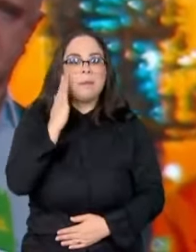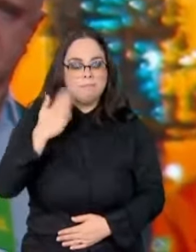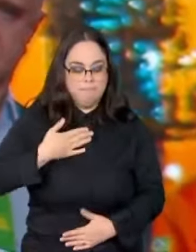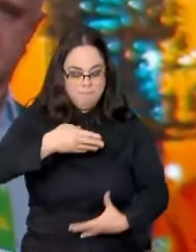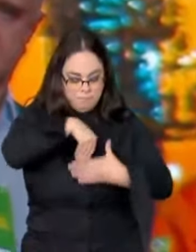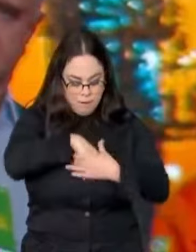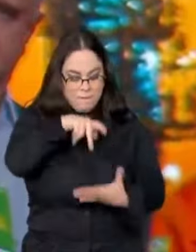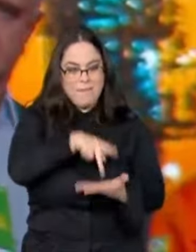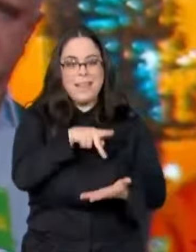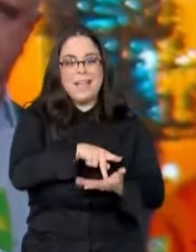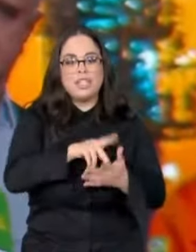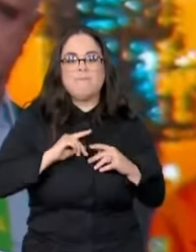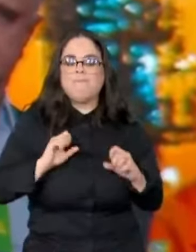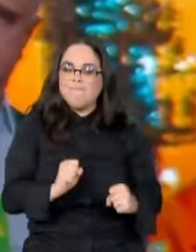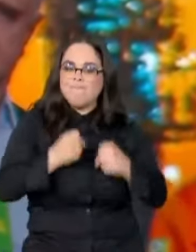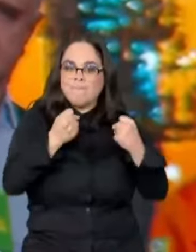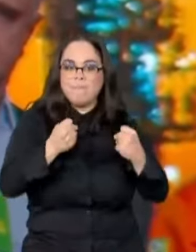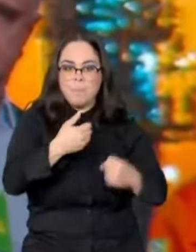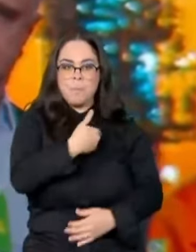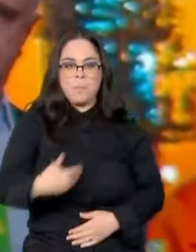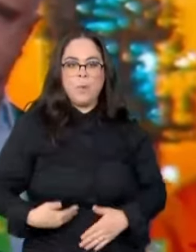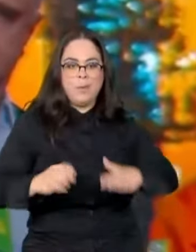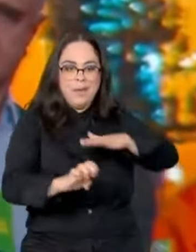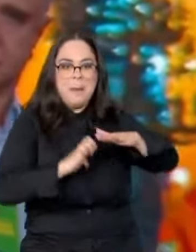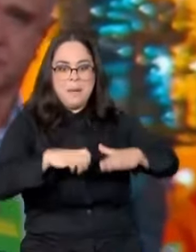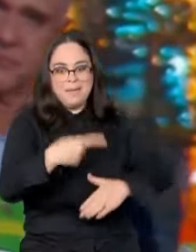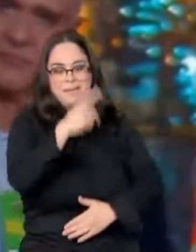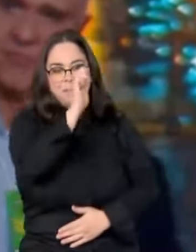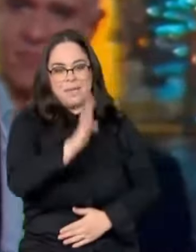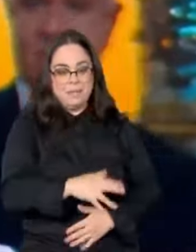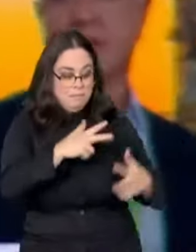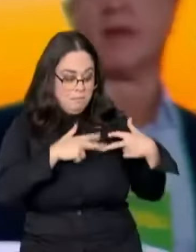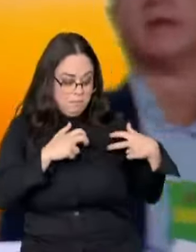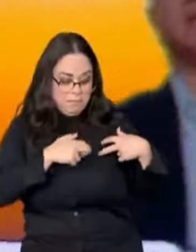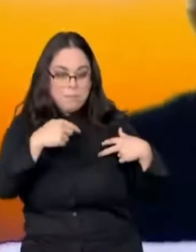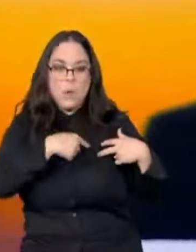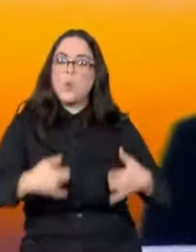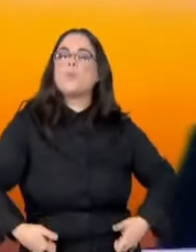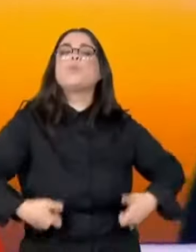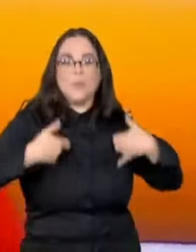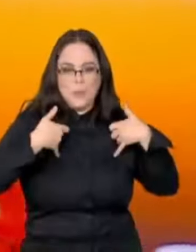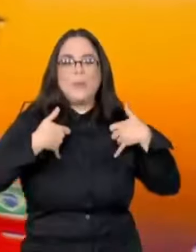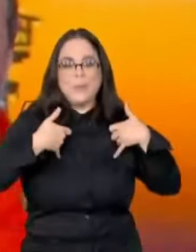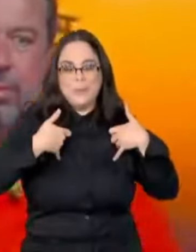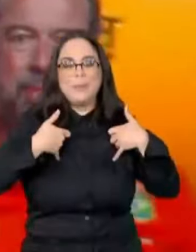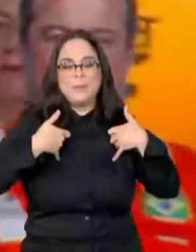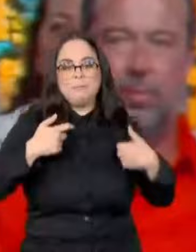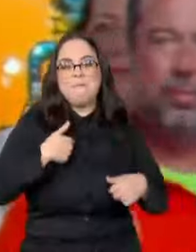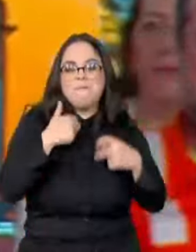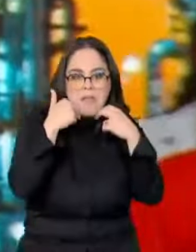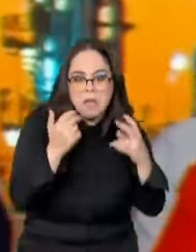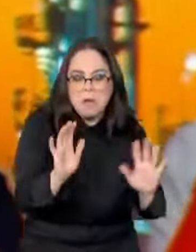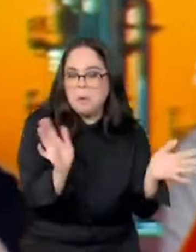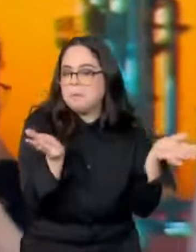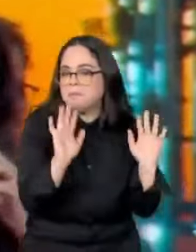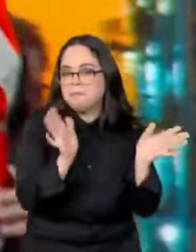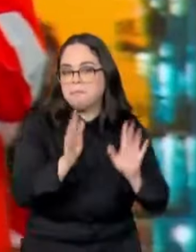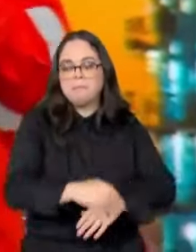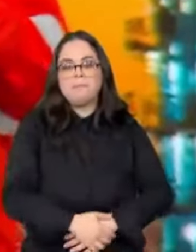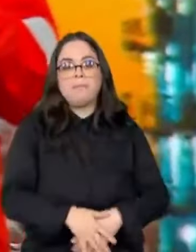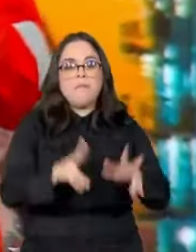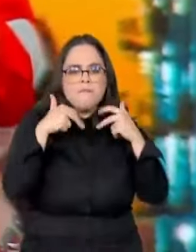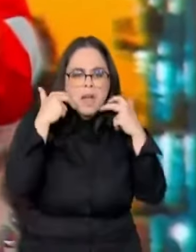verdade quando eu defendo as empresas públicas brasileiras, e a Petrobras tem que ter orgulho. Não tenho vergonha. Não